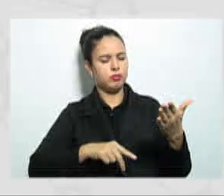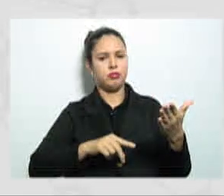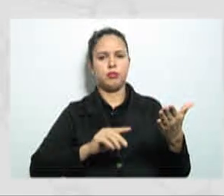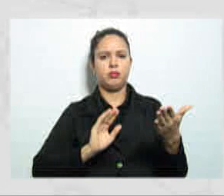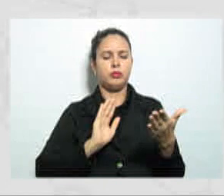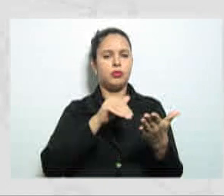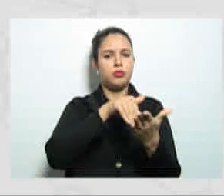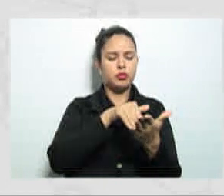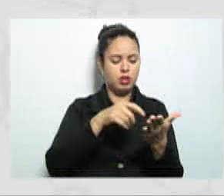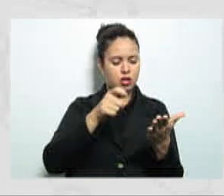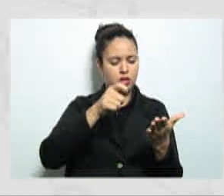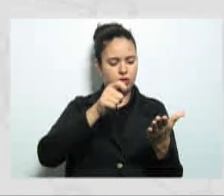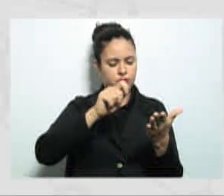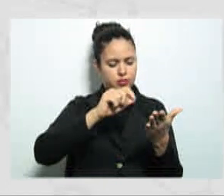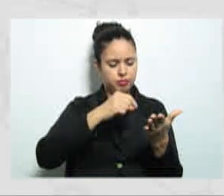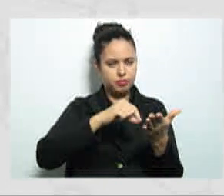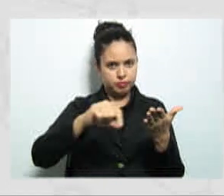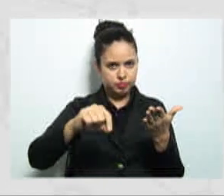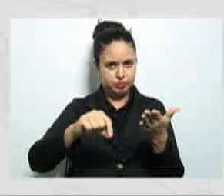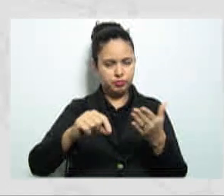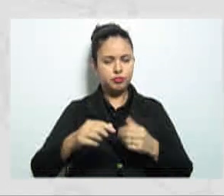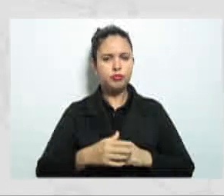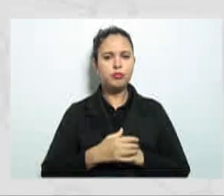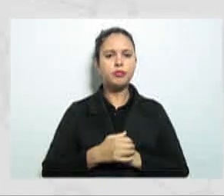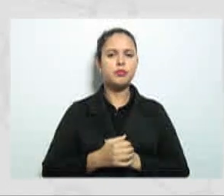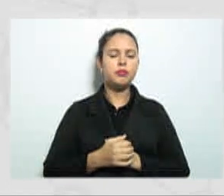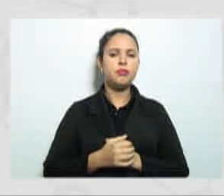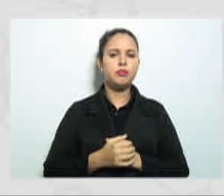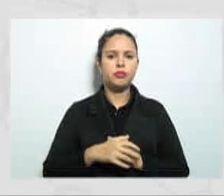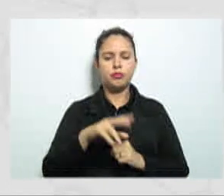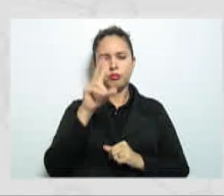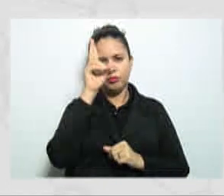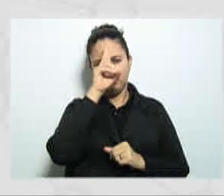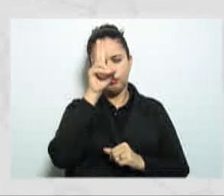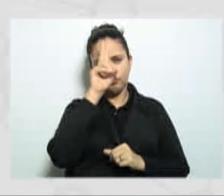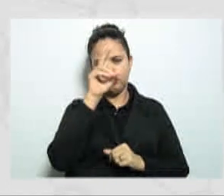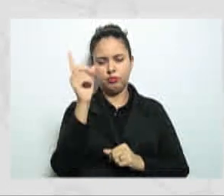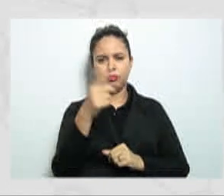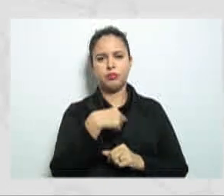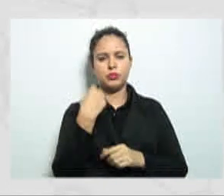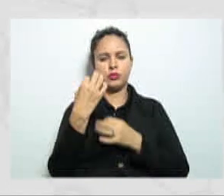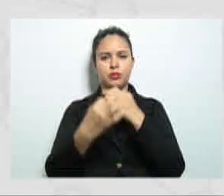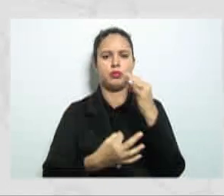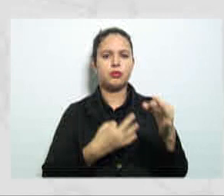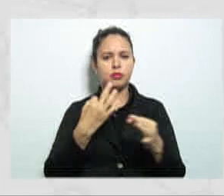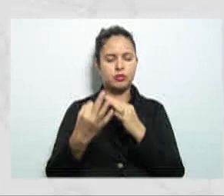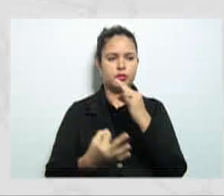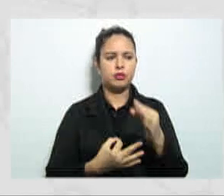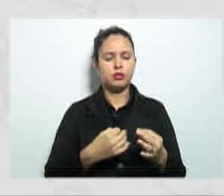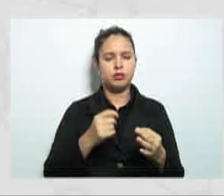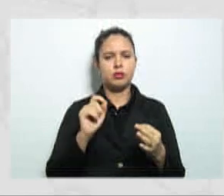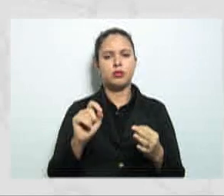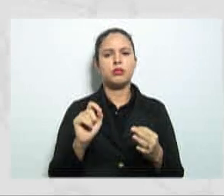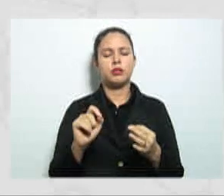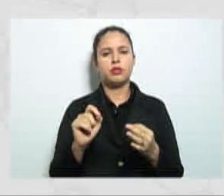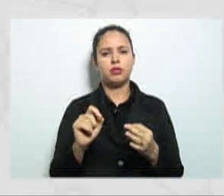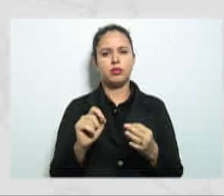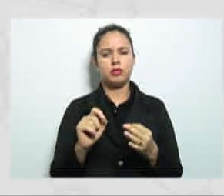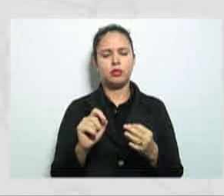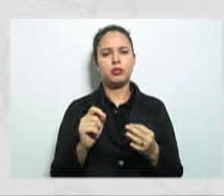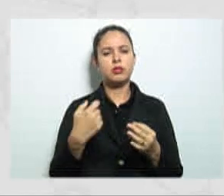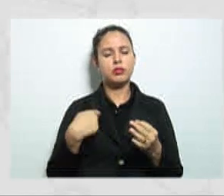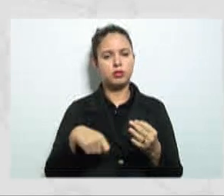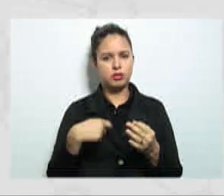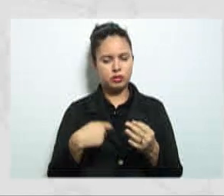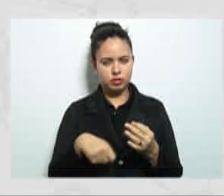assinar. Muito bem. Vocês lembram que nós comentamos com vocês, quando nós falamos da ata, que ela de